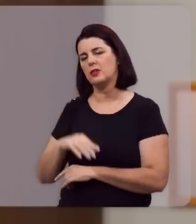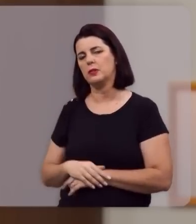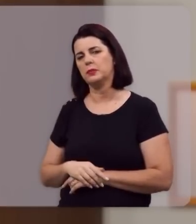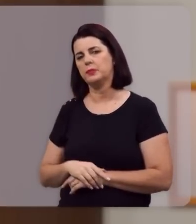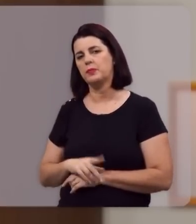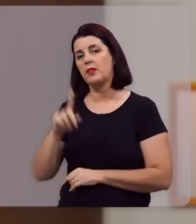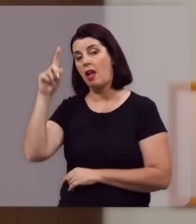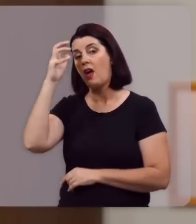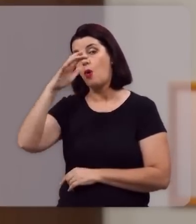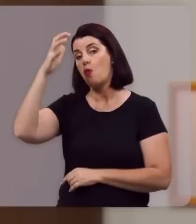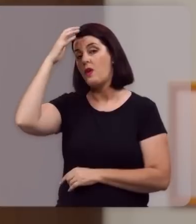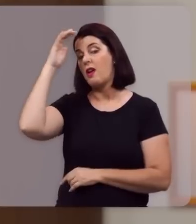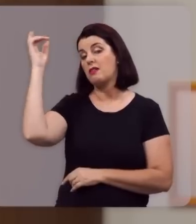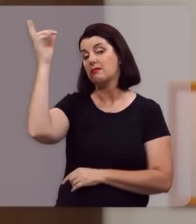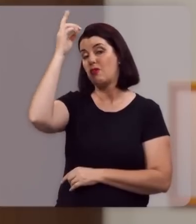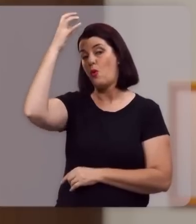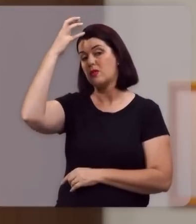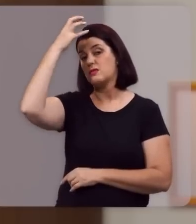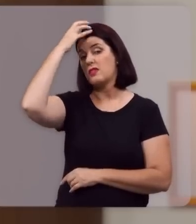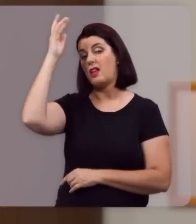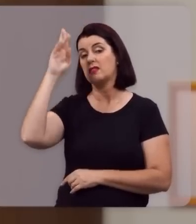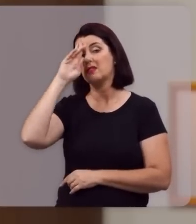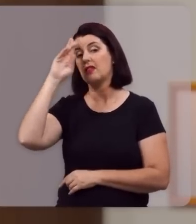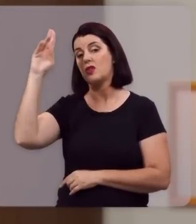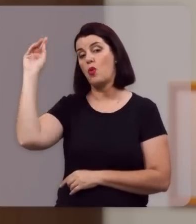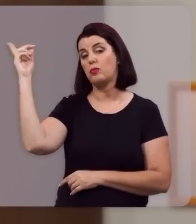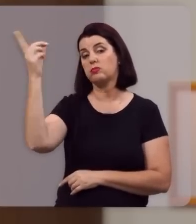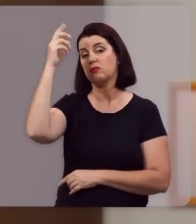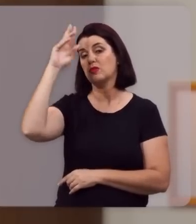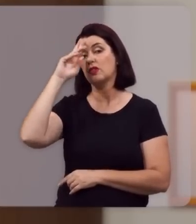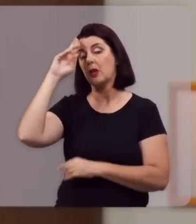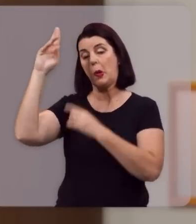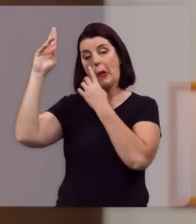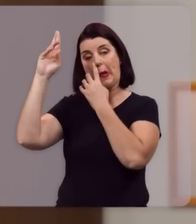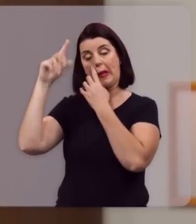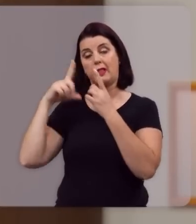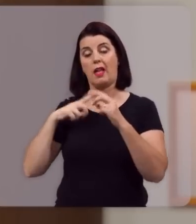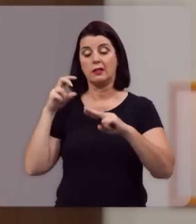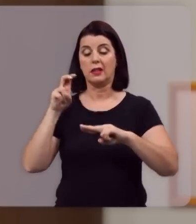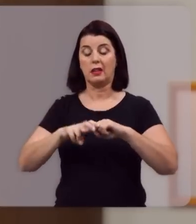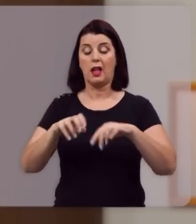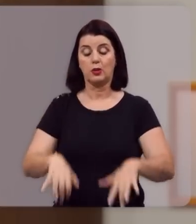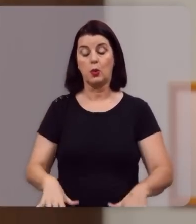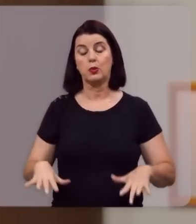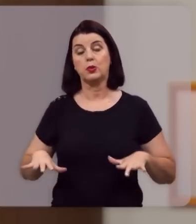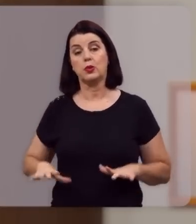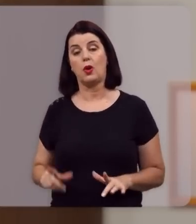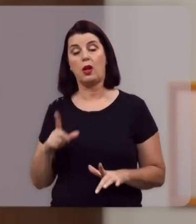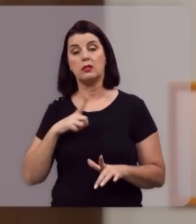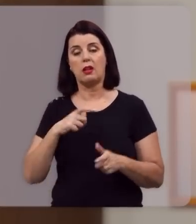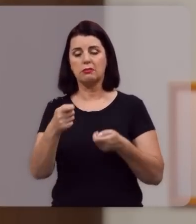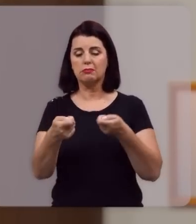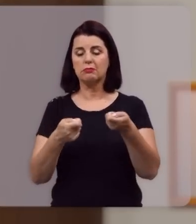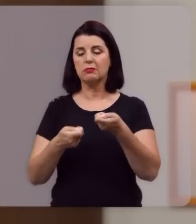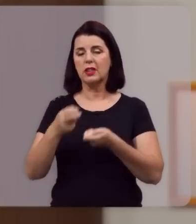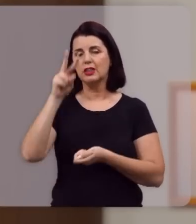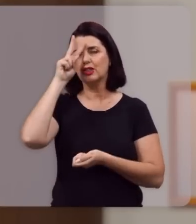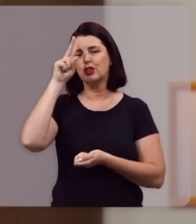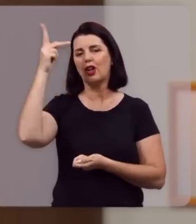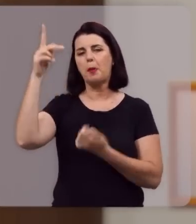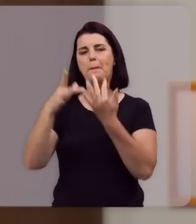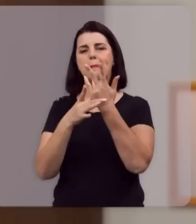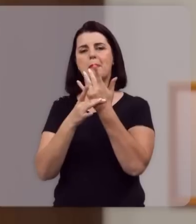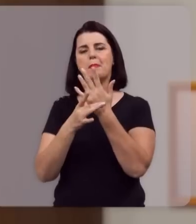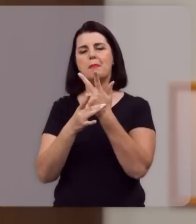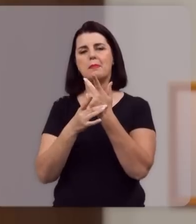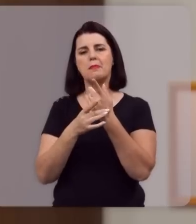é o Senhor. Ele é o Rei dos Reis. Ele é o Senhor dos Senhores. Ele está sentado no trono. Ele tem as rédeas da história em suas